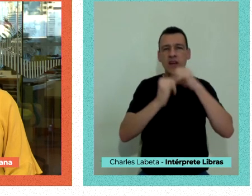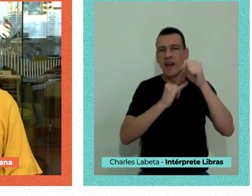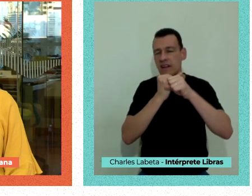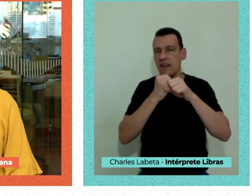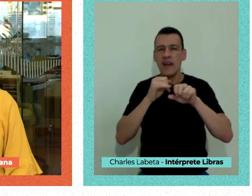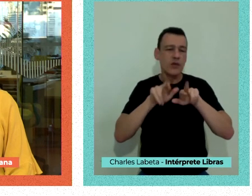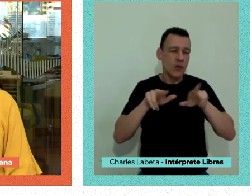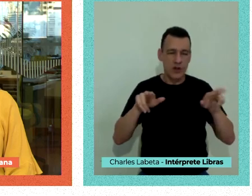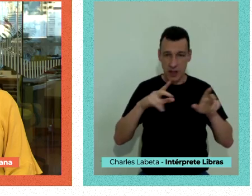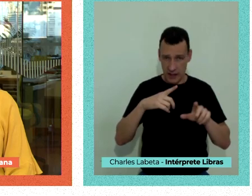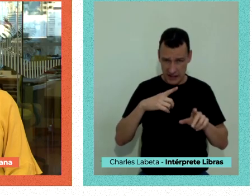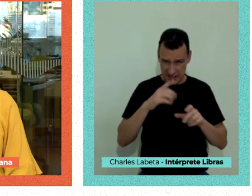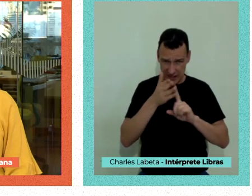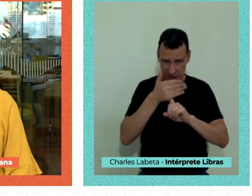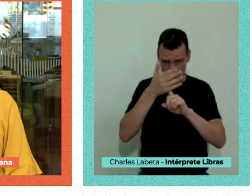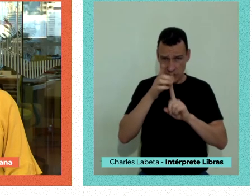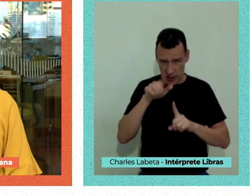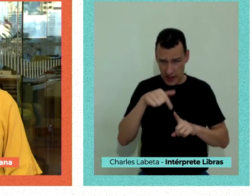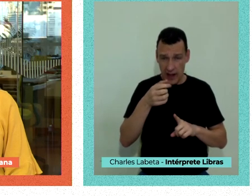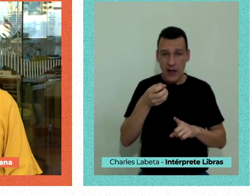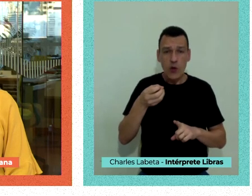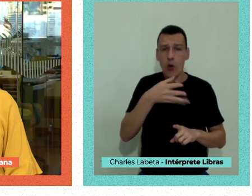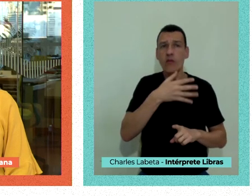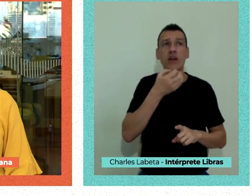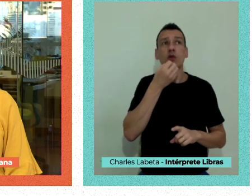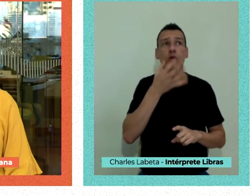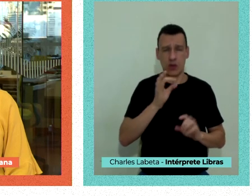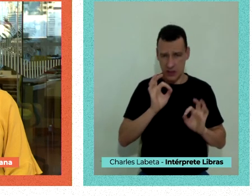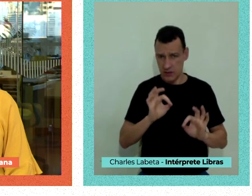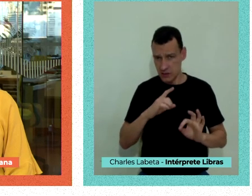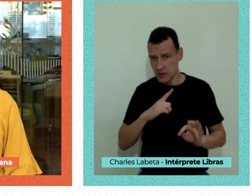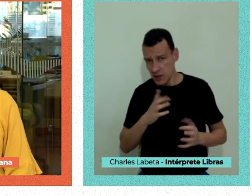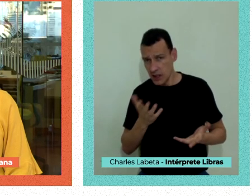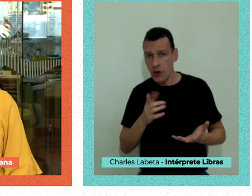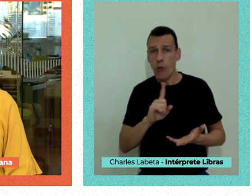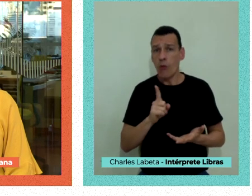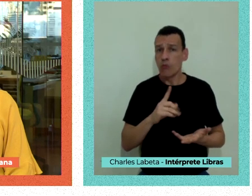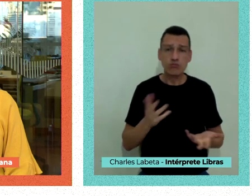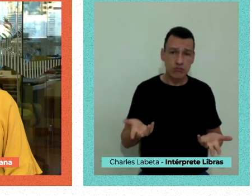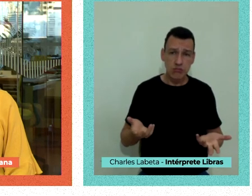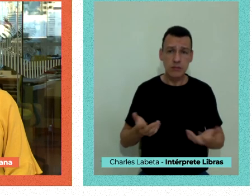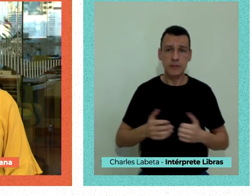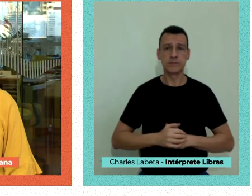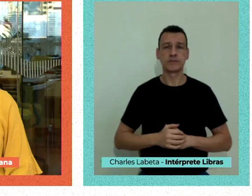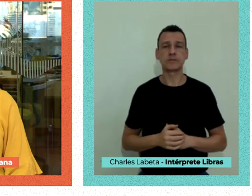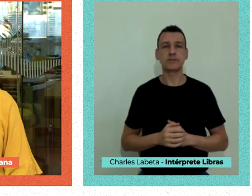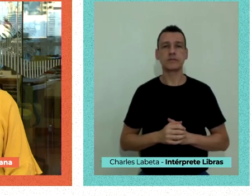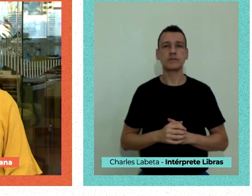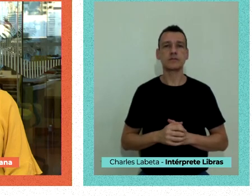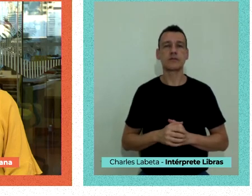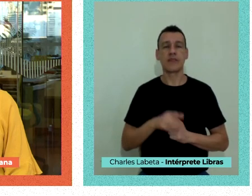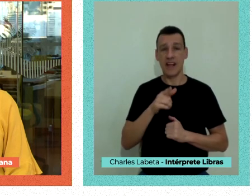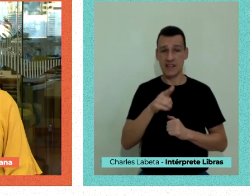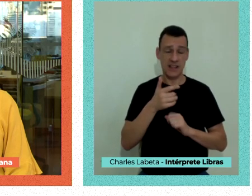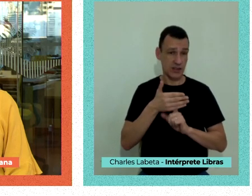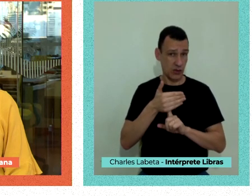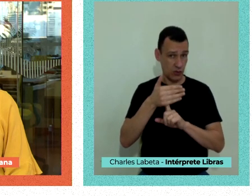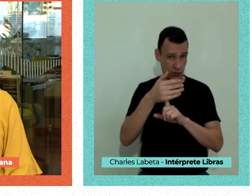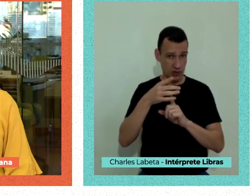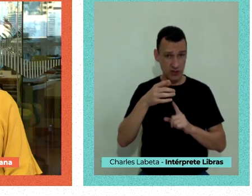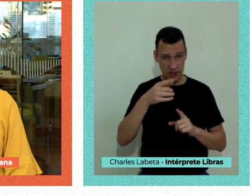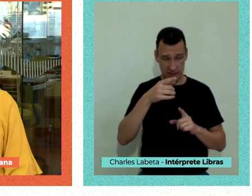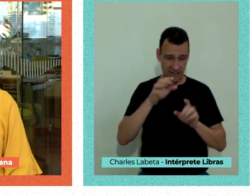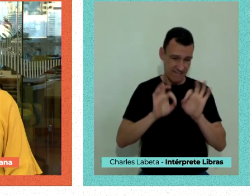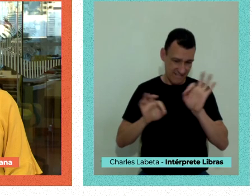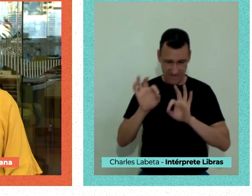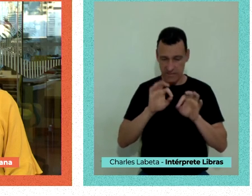ela é inovadora? Será que essa tecnologia que nós construímos e que é dado para nós, ela rompe com